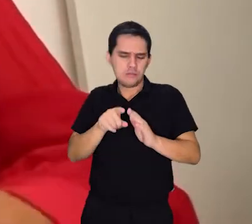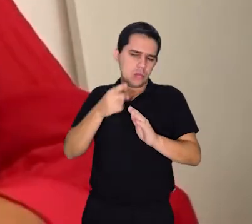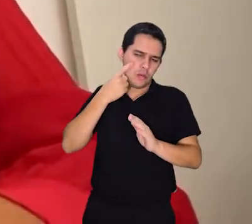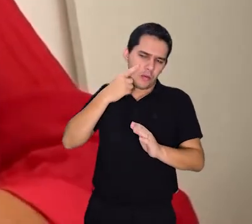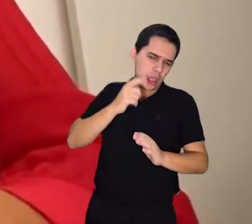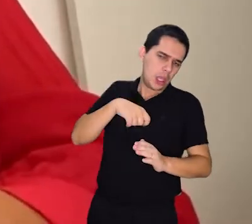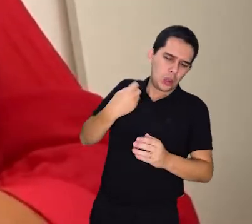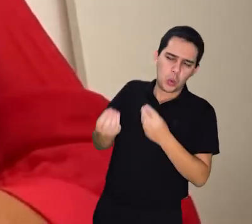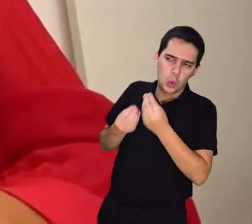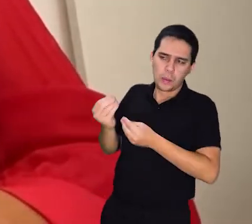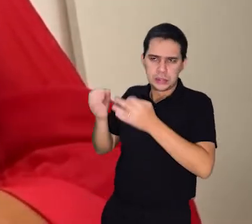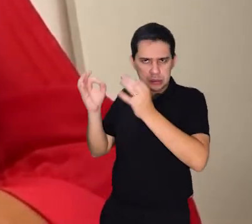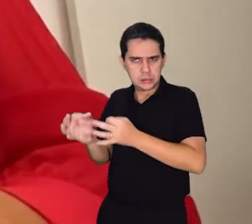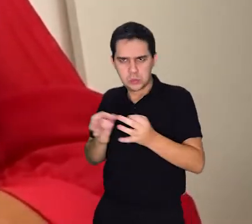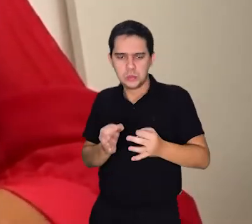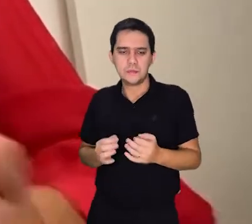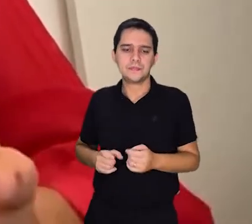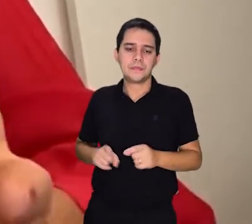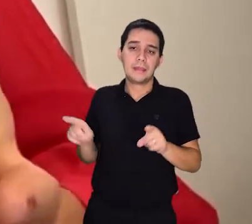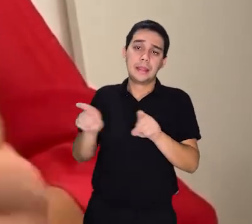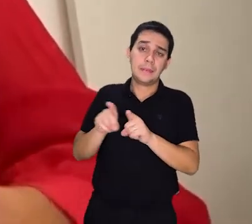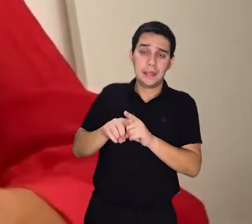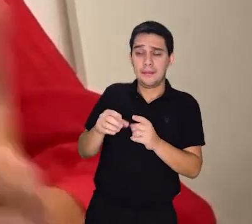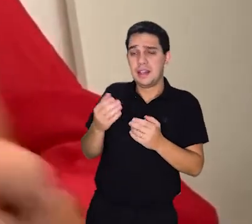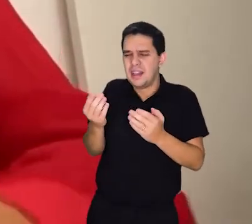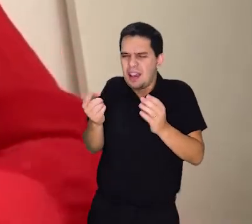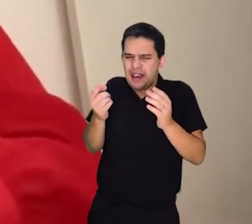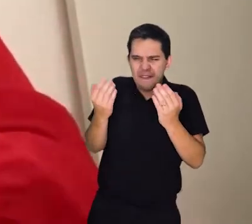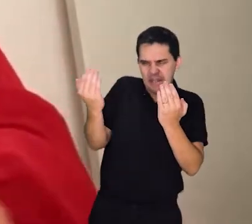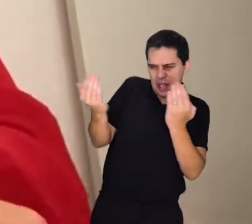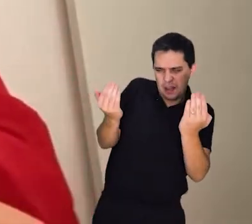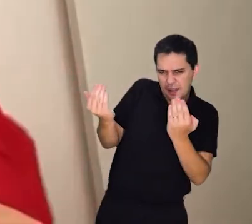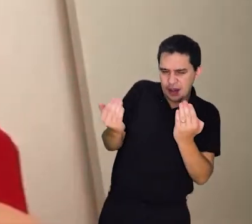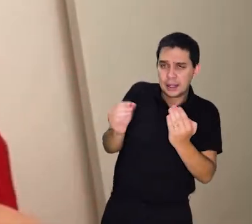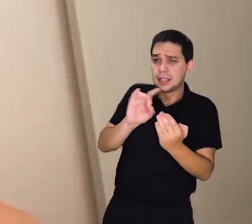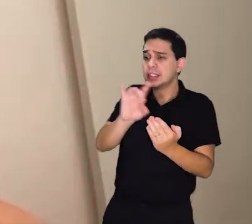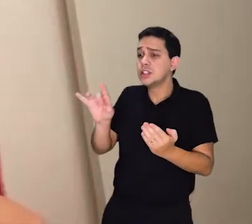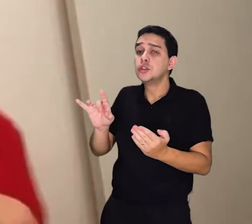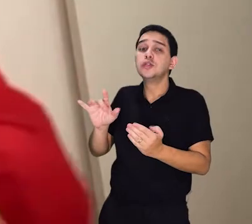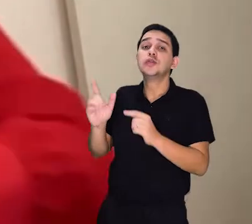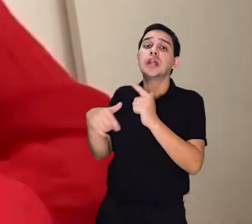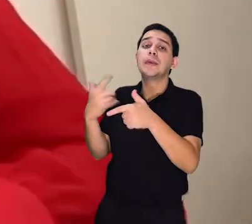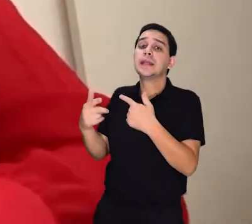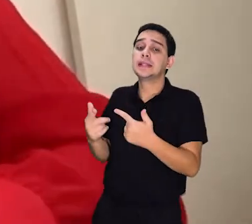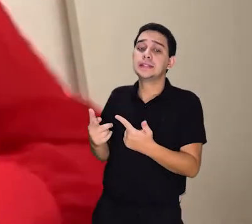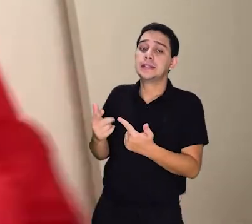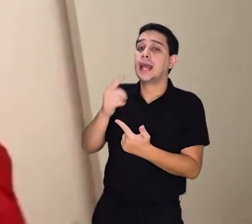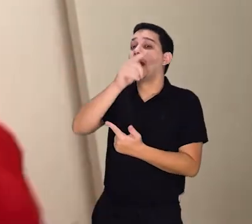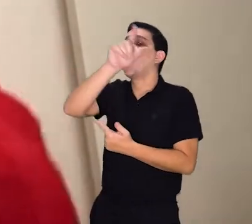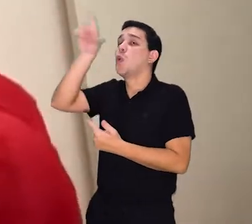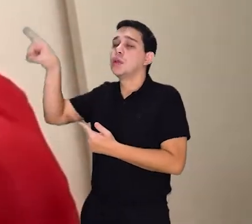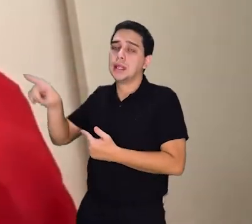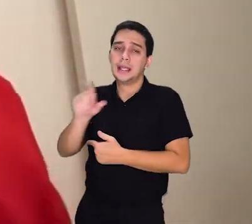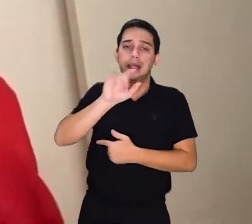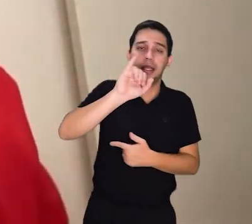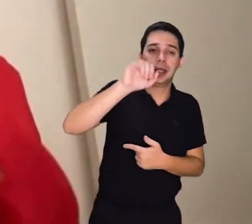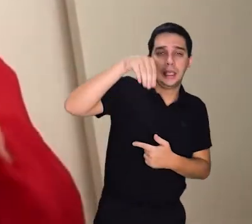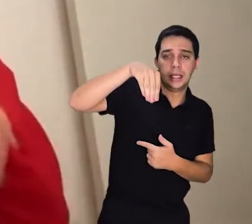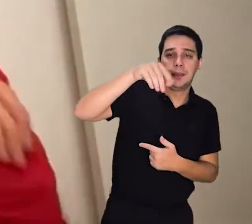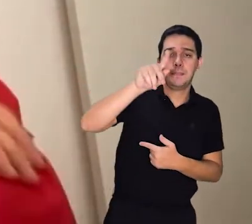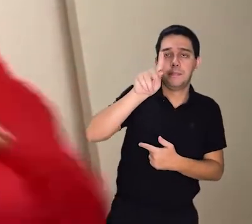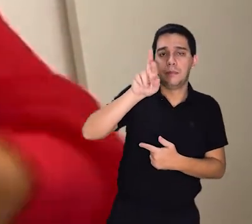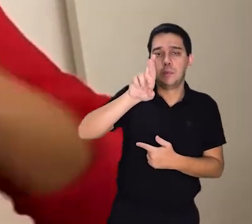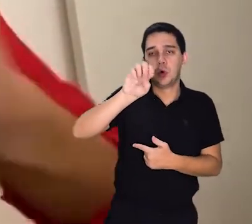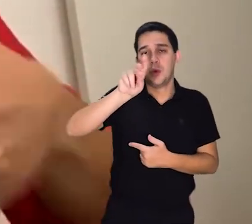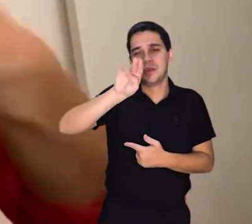bela investigação. E também vai ser avaliada ainda a questão da improbidade, né, que é uma outra esfera